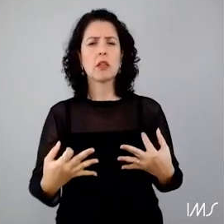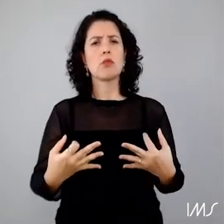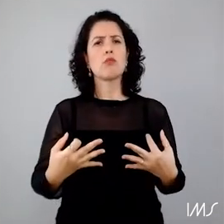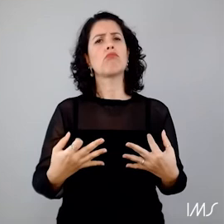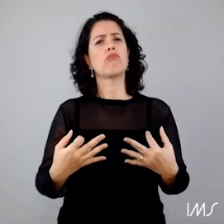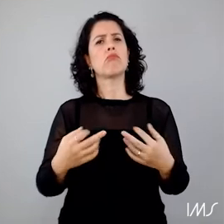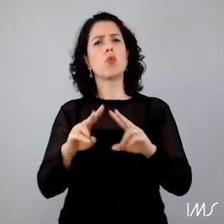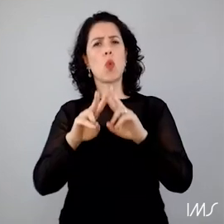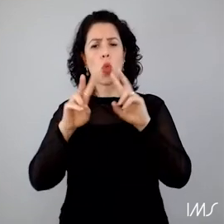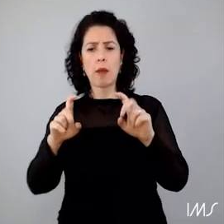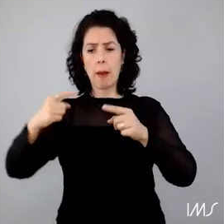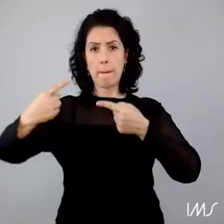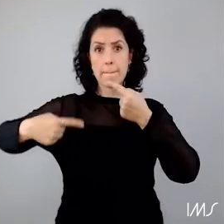porque,